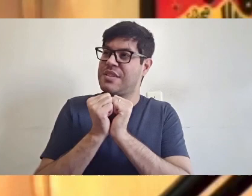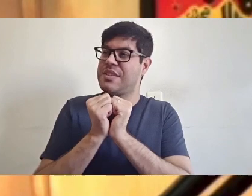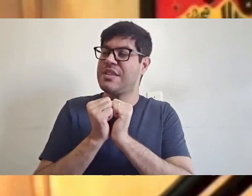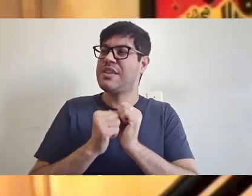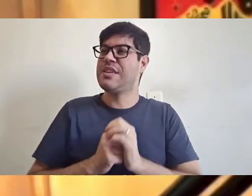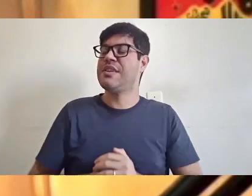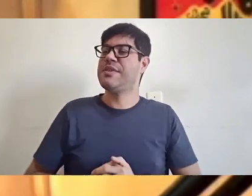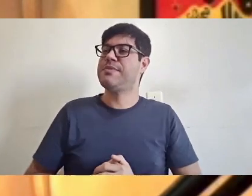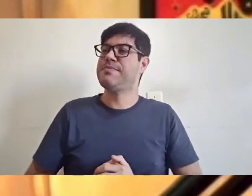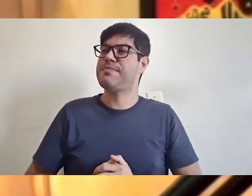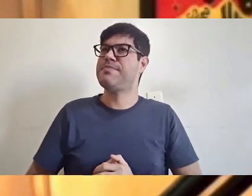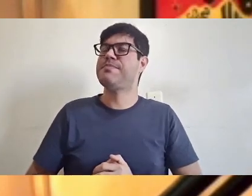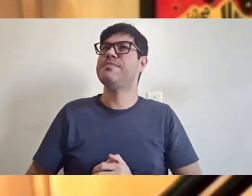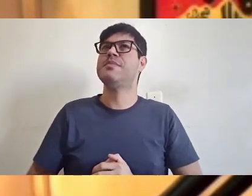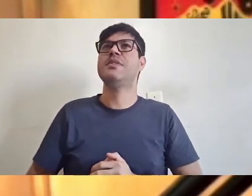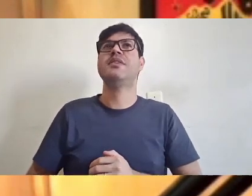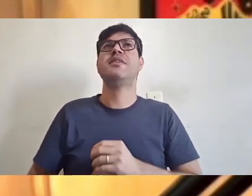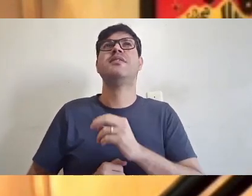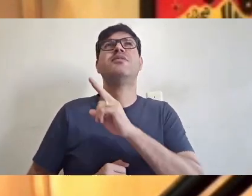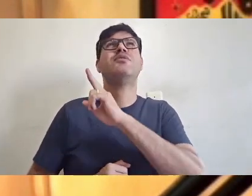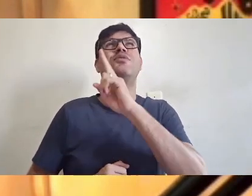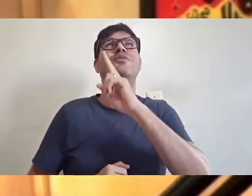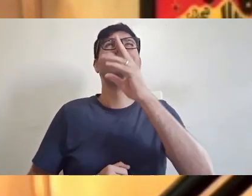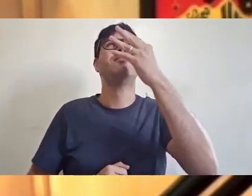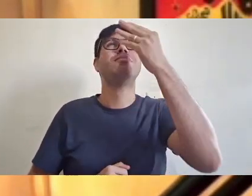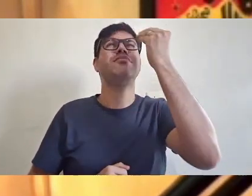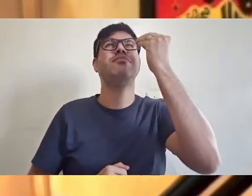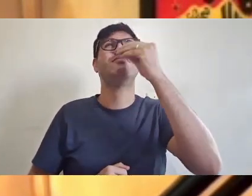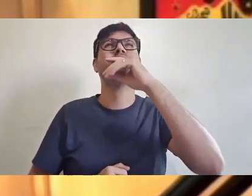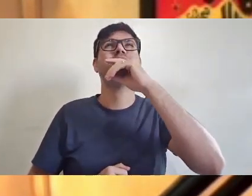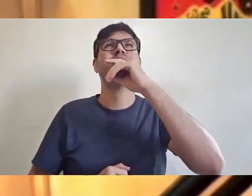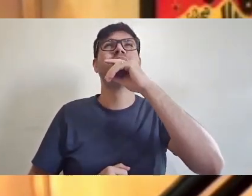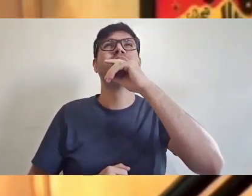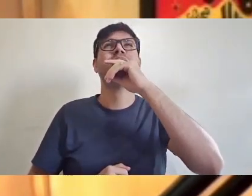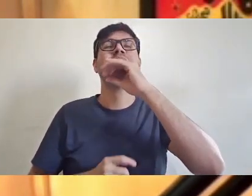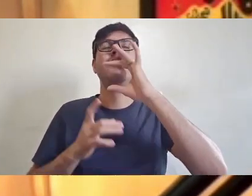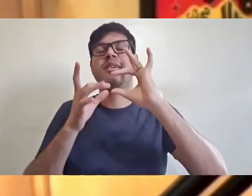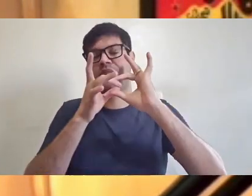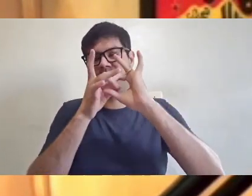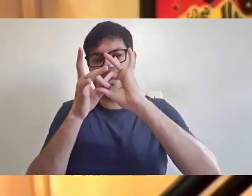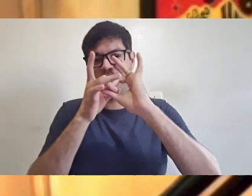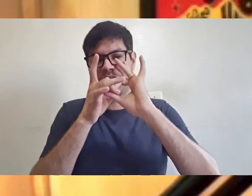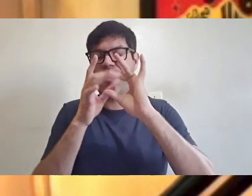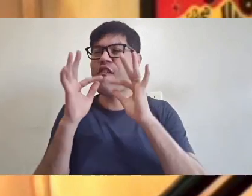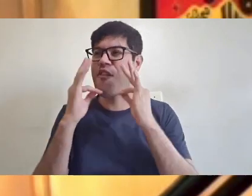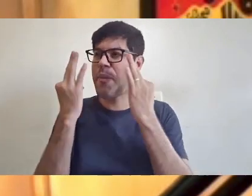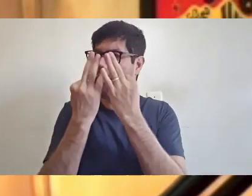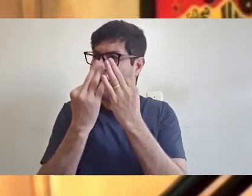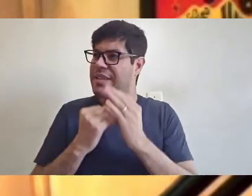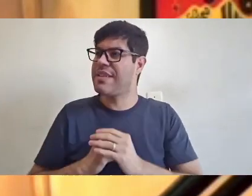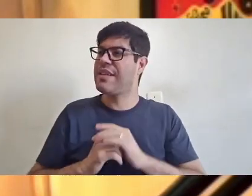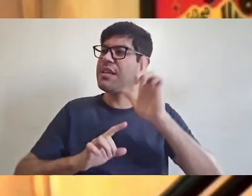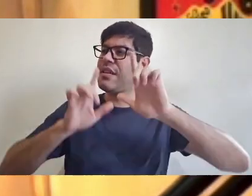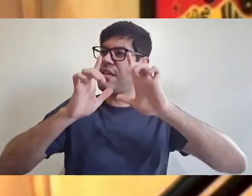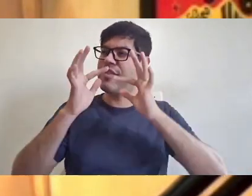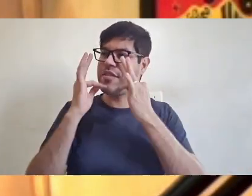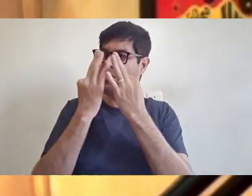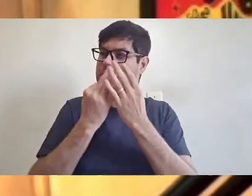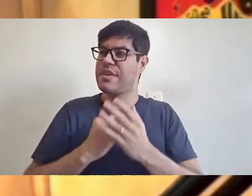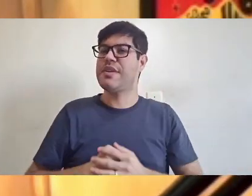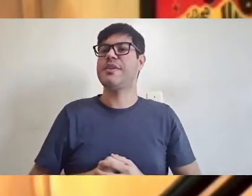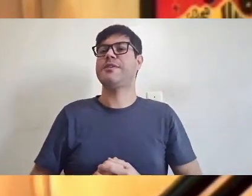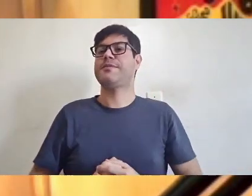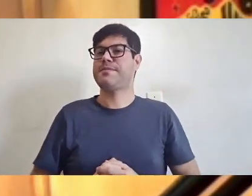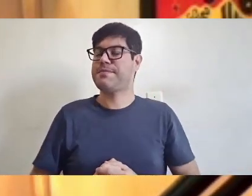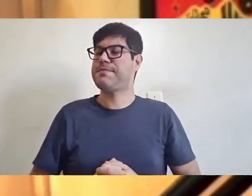né? Não. A TV Tati, que era a filiada da Manchete. Da Manchete. Tinha a Família, depois TV Família. A Rede